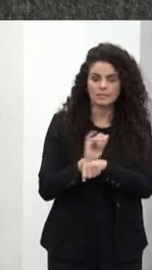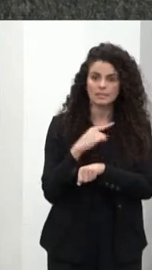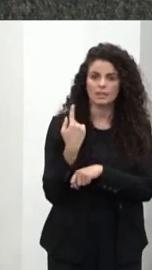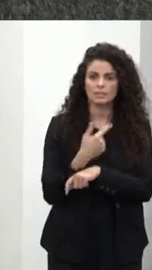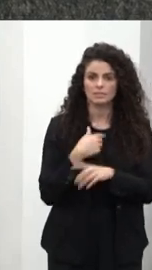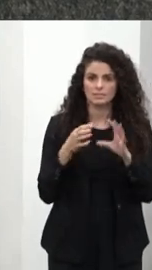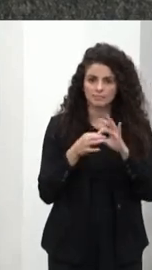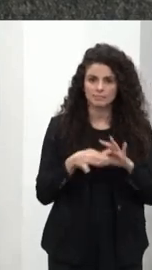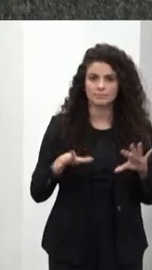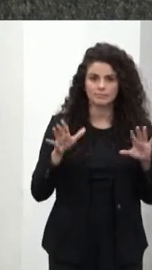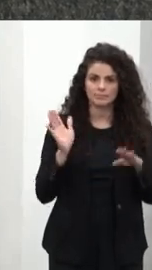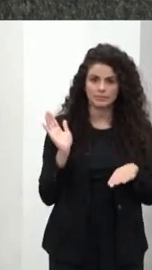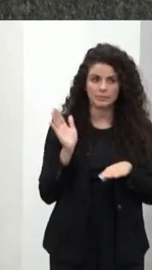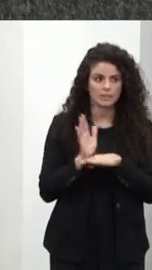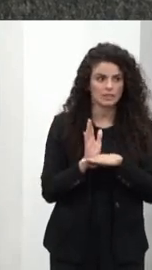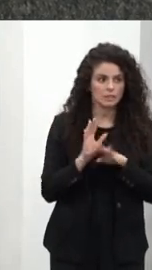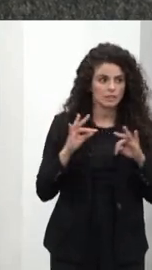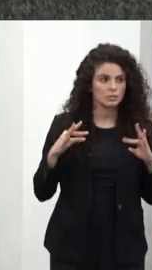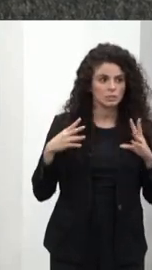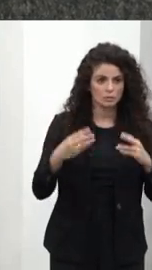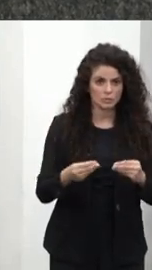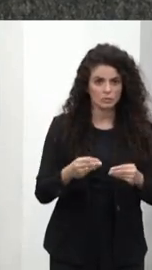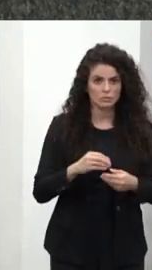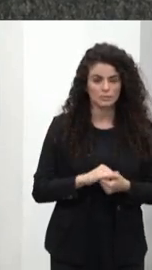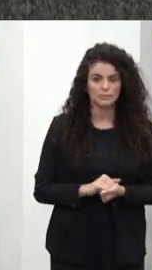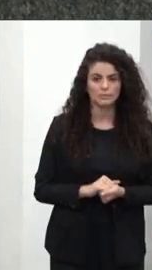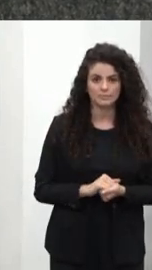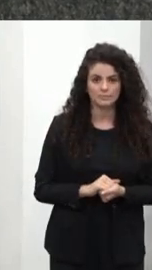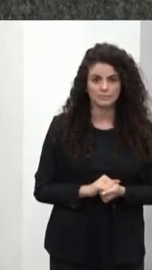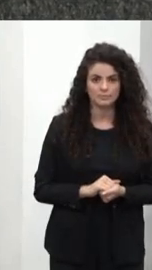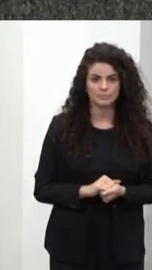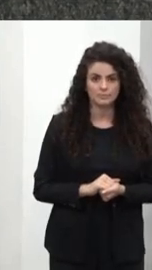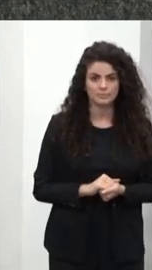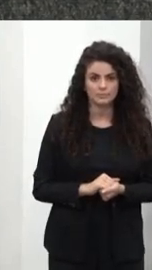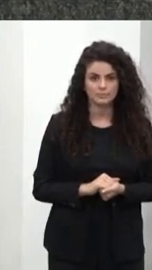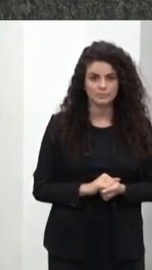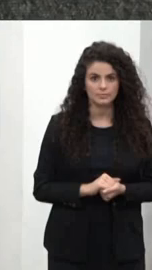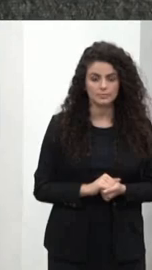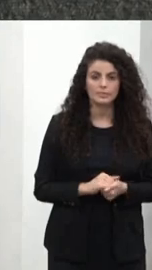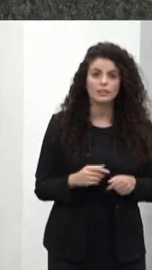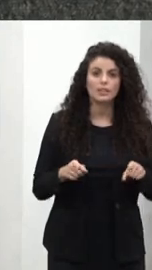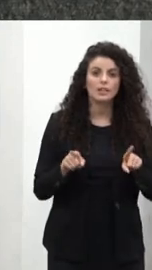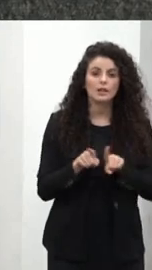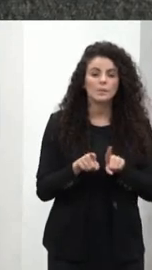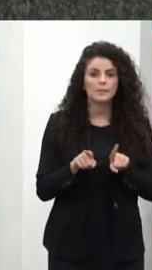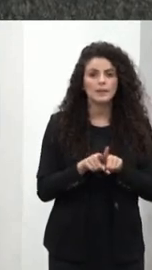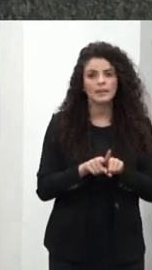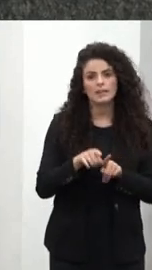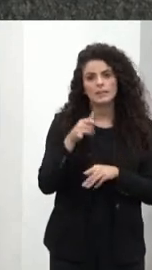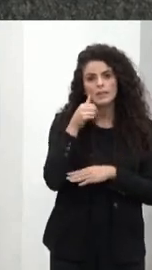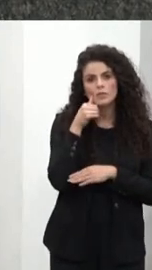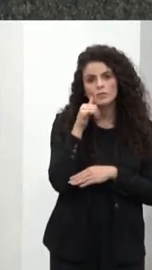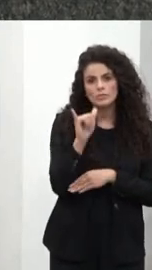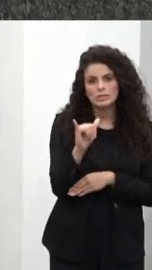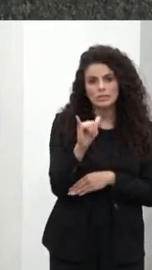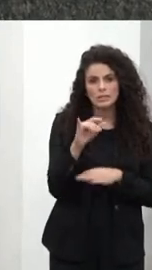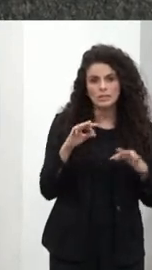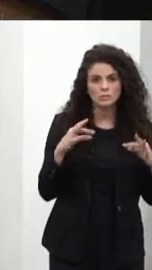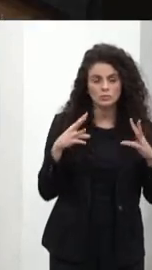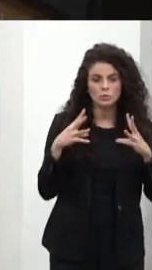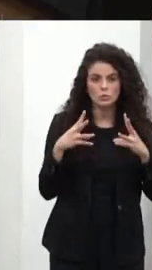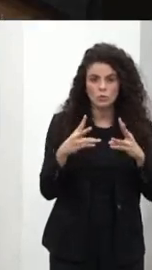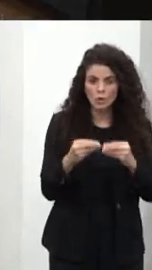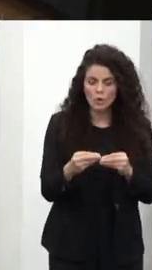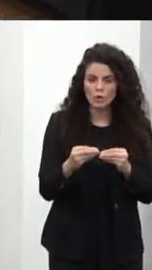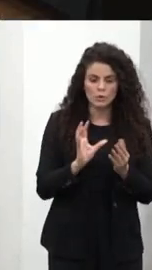disposição para estar contribuindo nesse diálogo em relação a desconcentração dos recursos né também uma diretiva da Lei